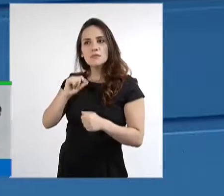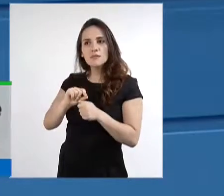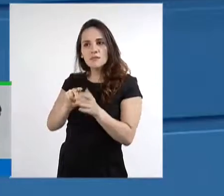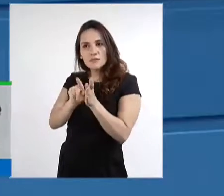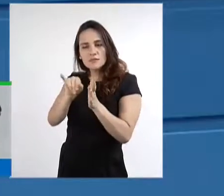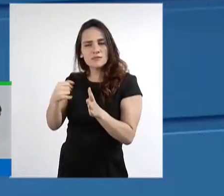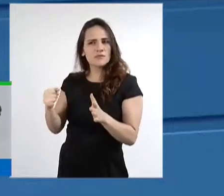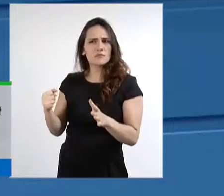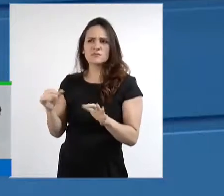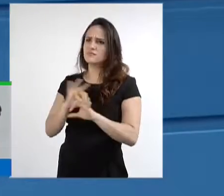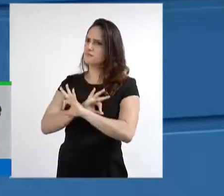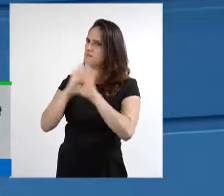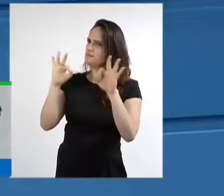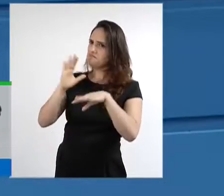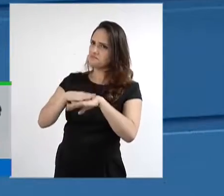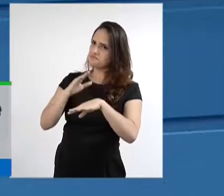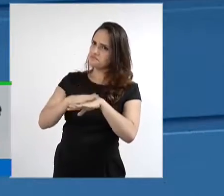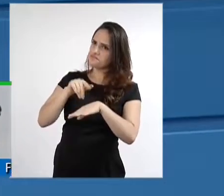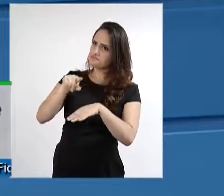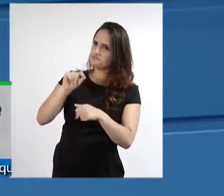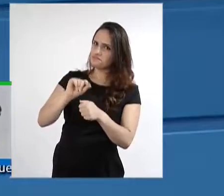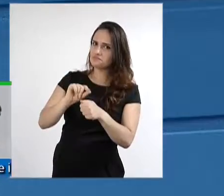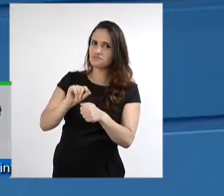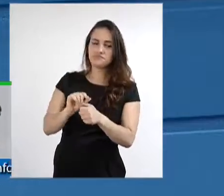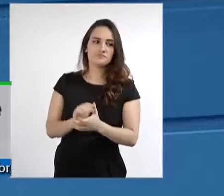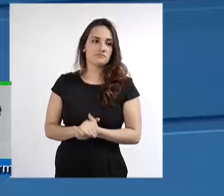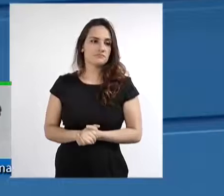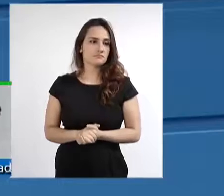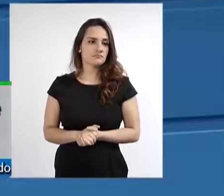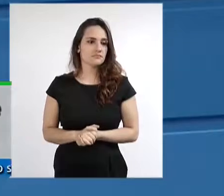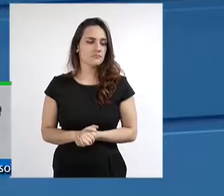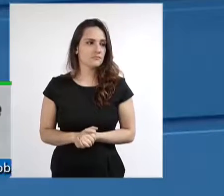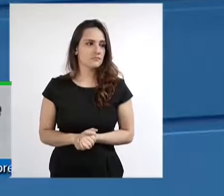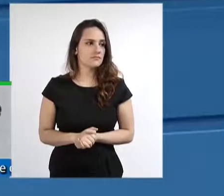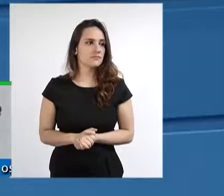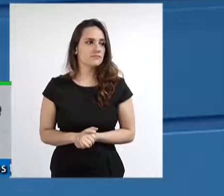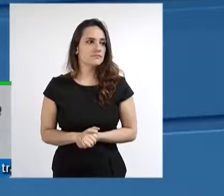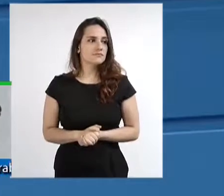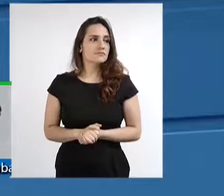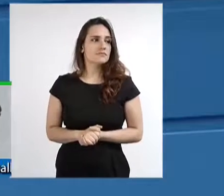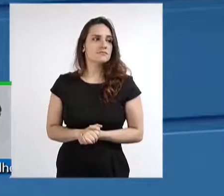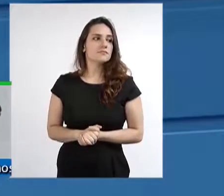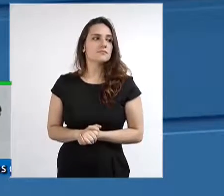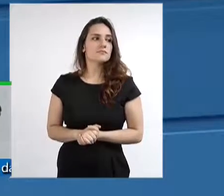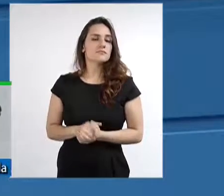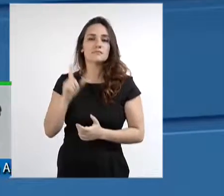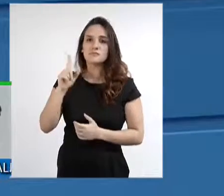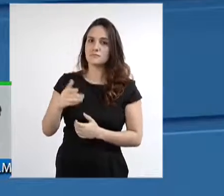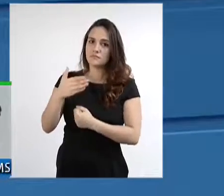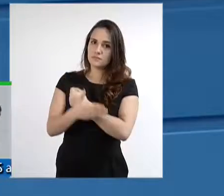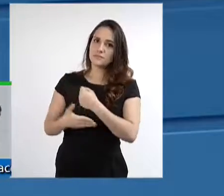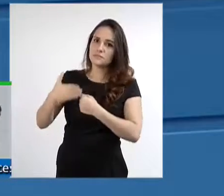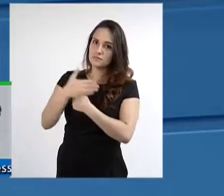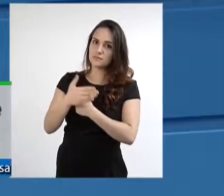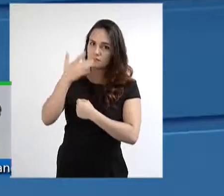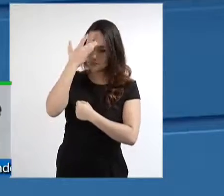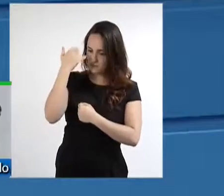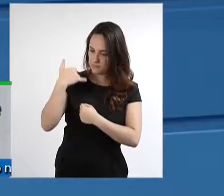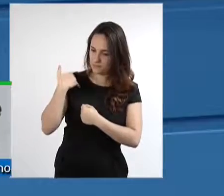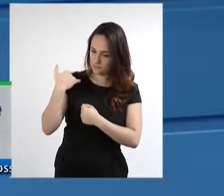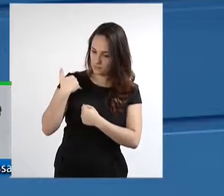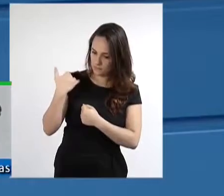pela autoria dessa lei da proteção dos idosos, né, da pessoa que